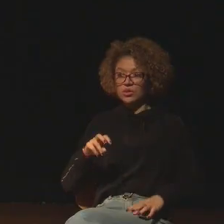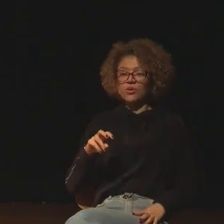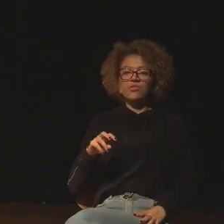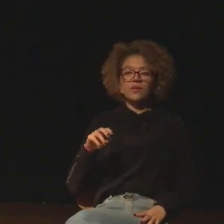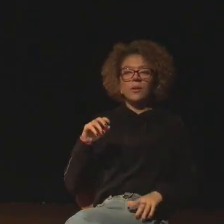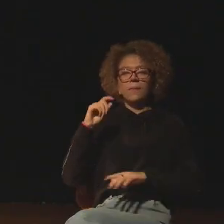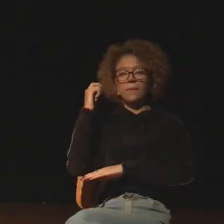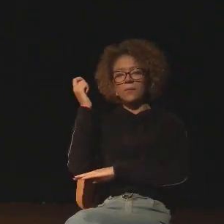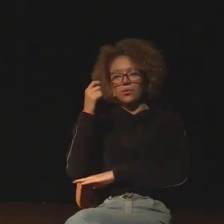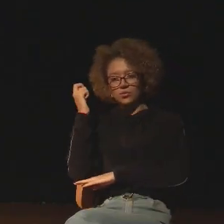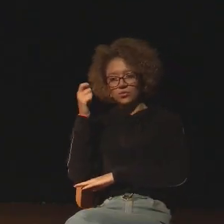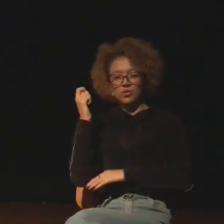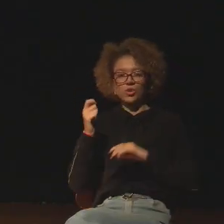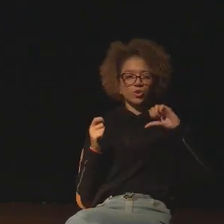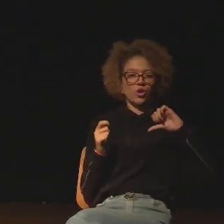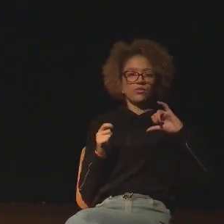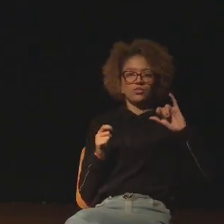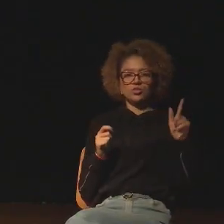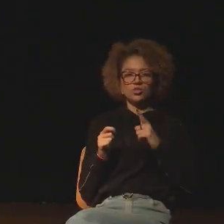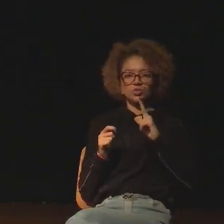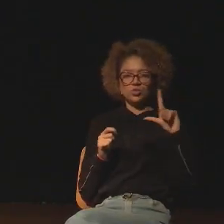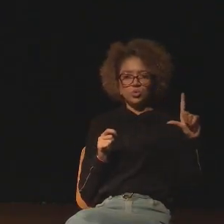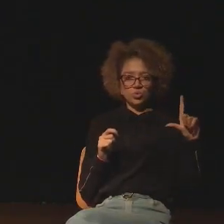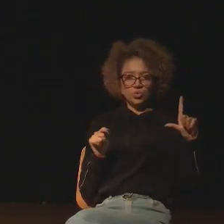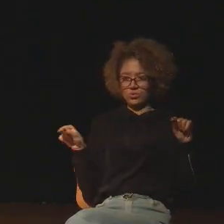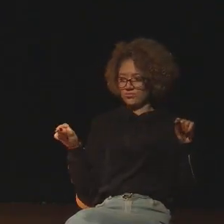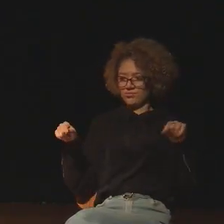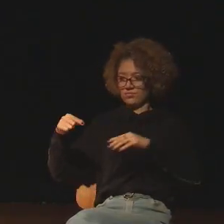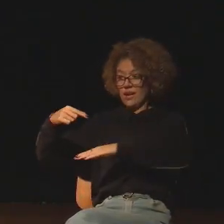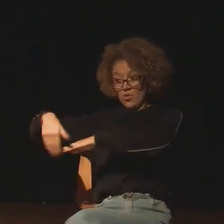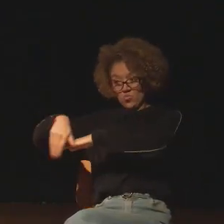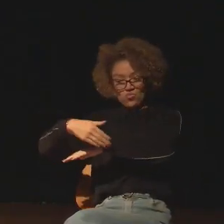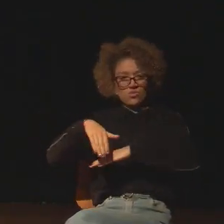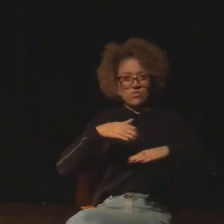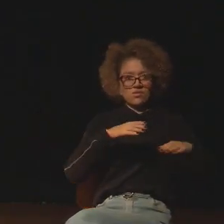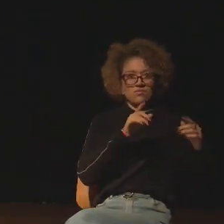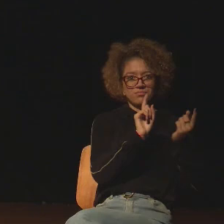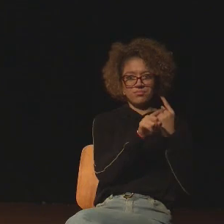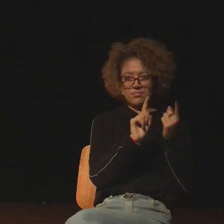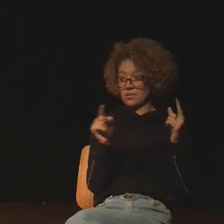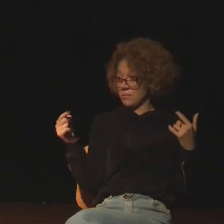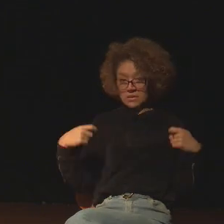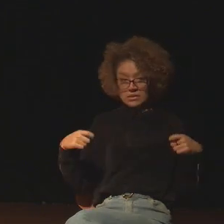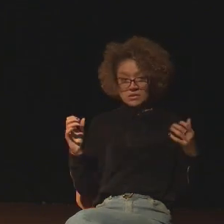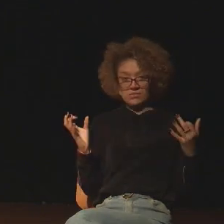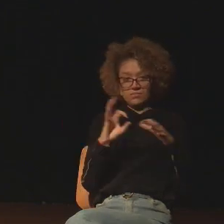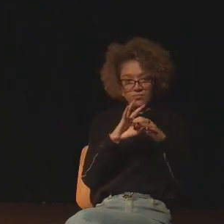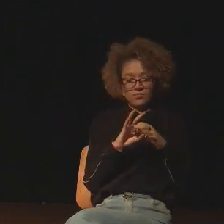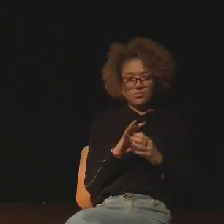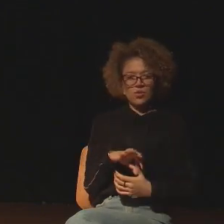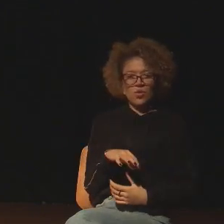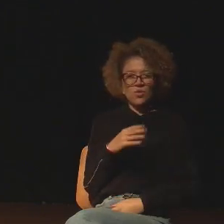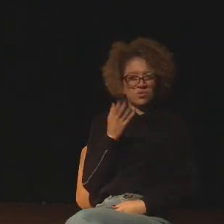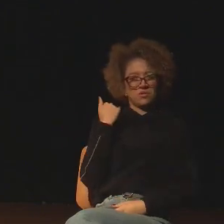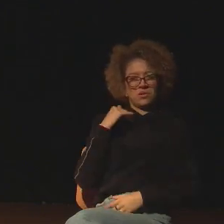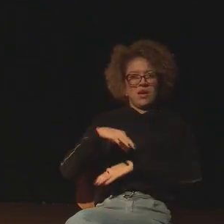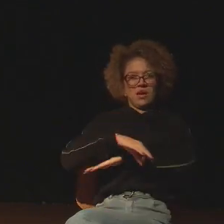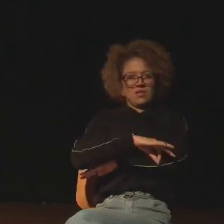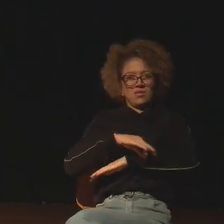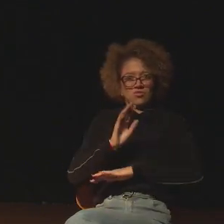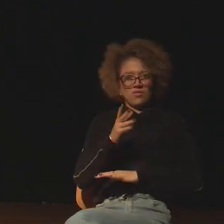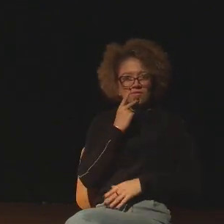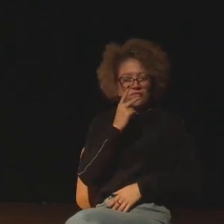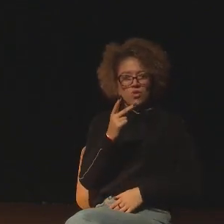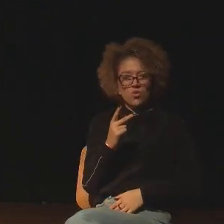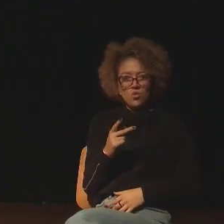Paulista e o corredor 9 de julho. Porque um projeto como esse tem sucesso, como a própria arquiteta Jane Jacobs falava, porque o espaço